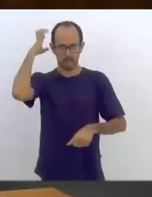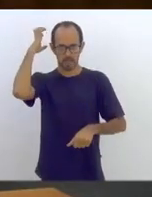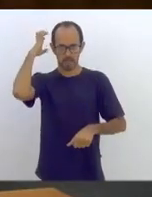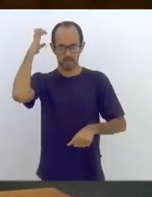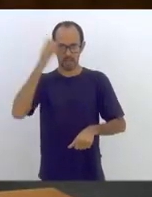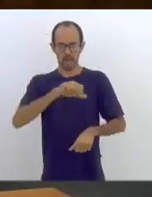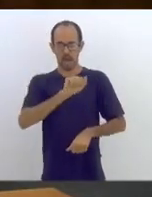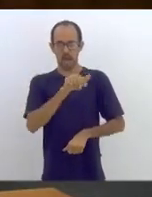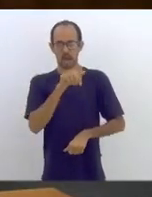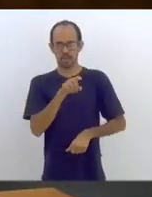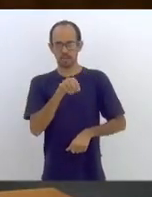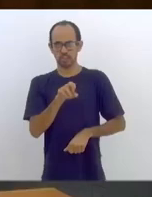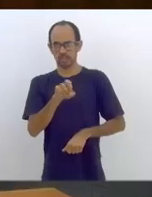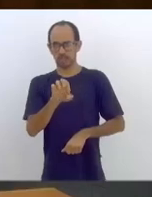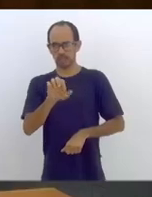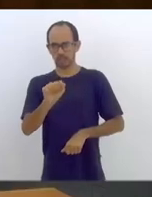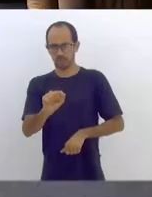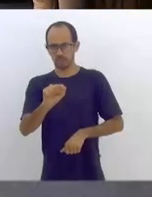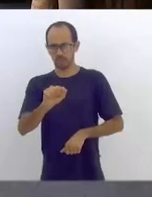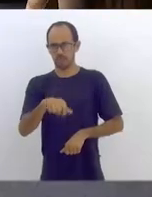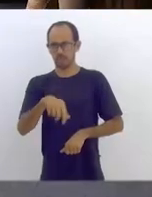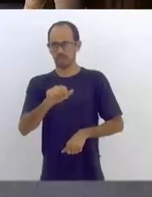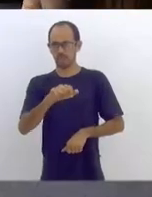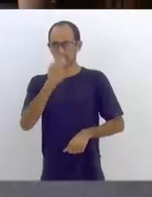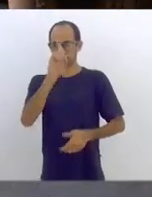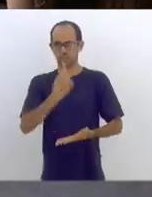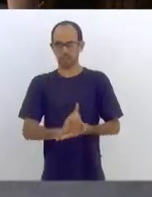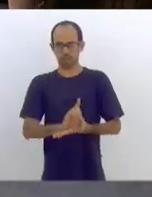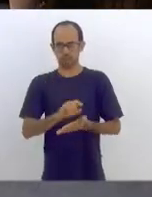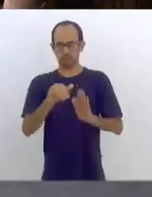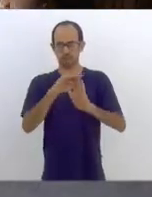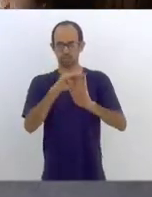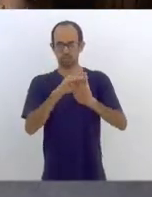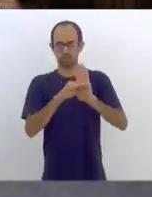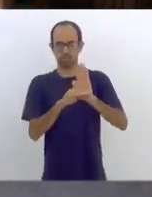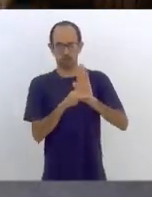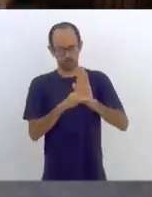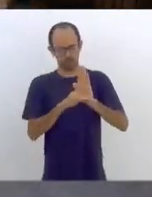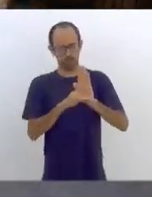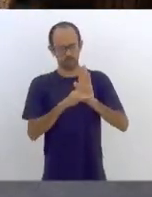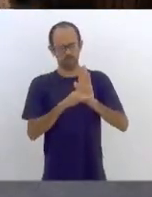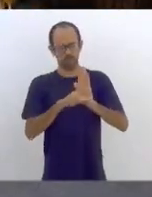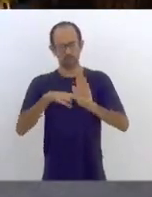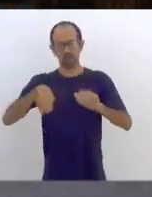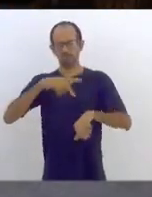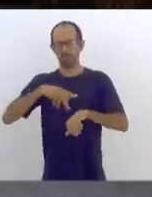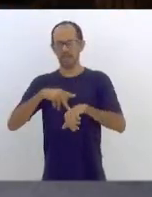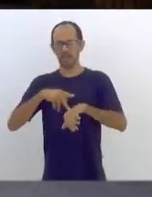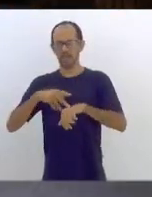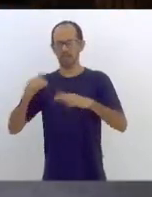Alexandra Montgomery, diretora de programas da Anistia Internacional Brasil.